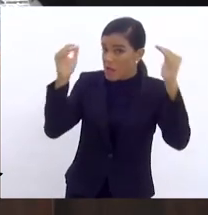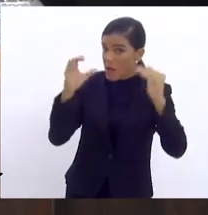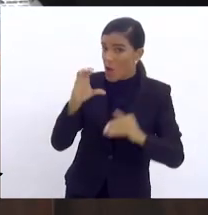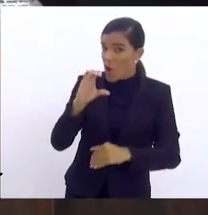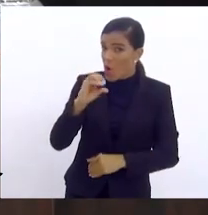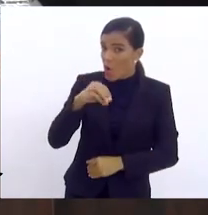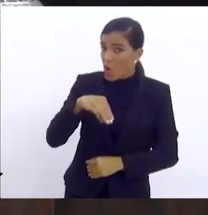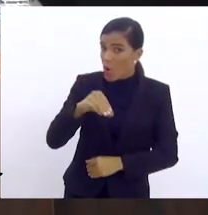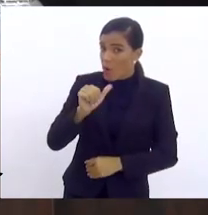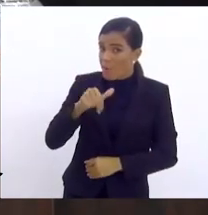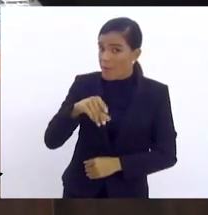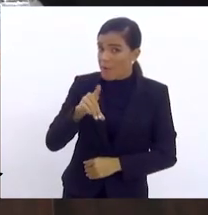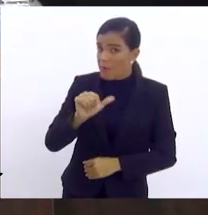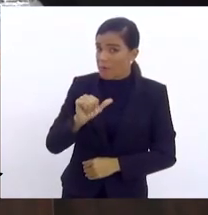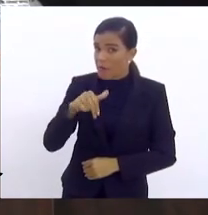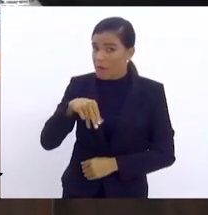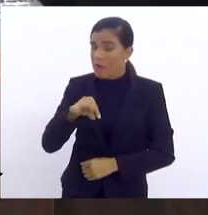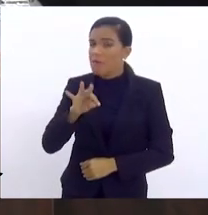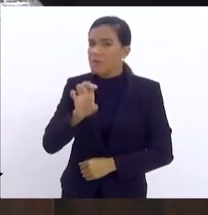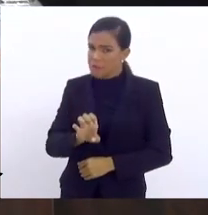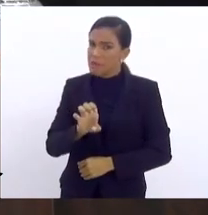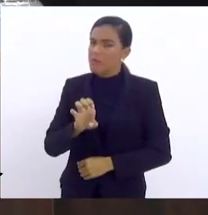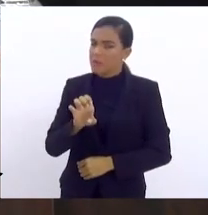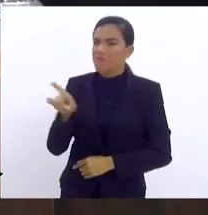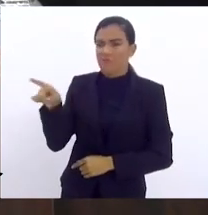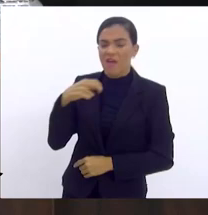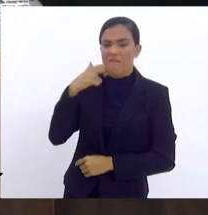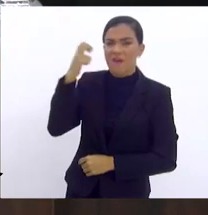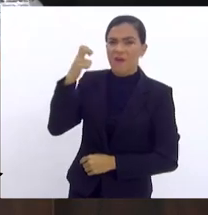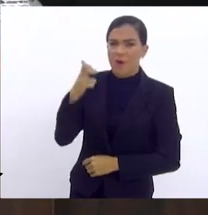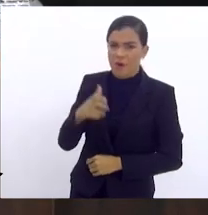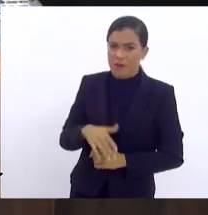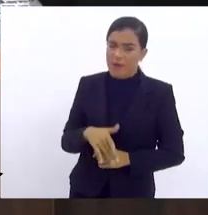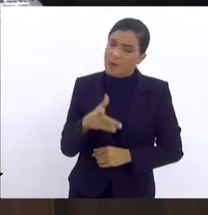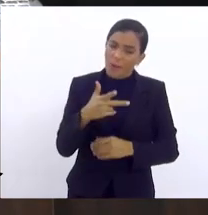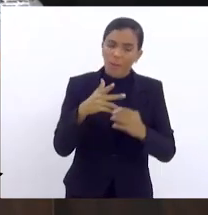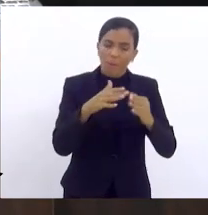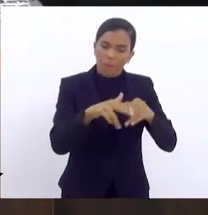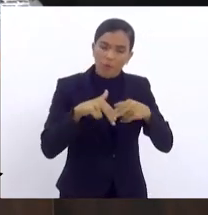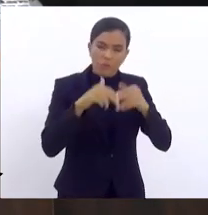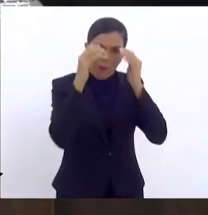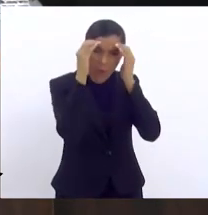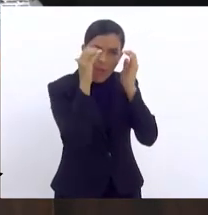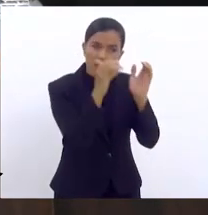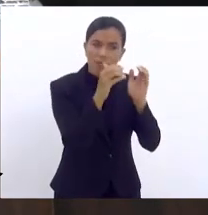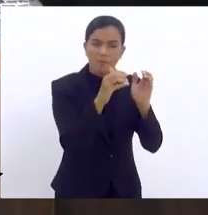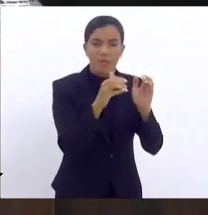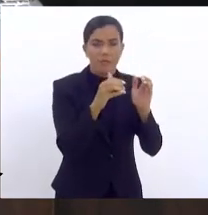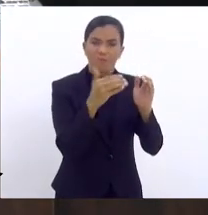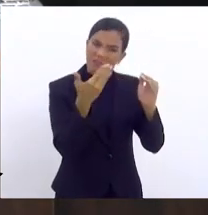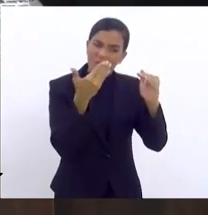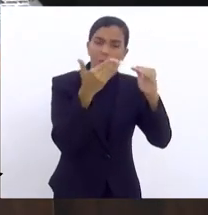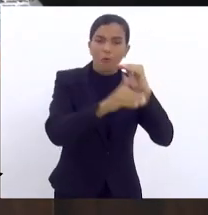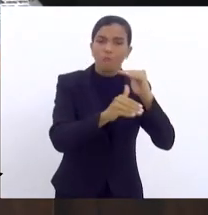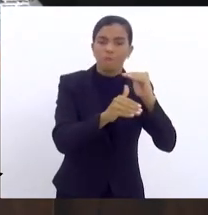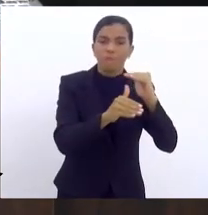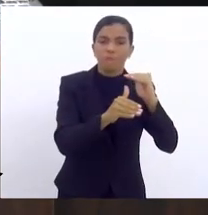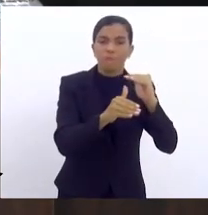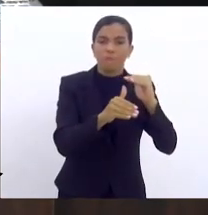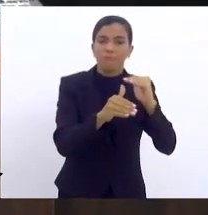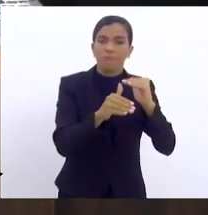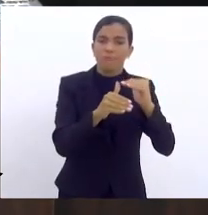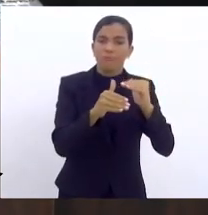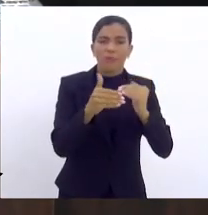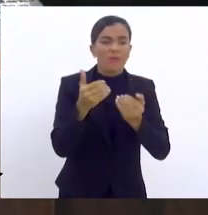vai passar vergonha Então vou dividir do Senhor Com muito respeito o carinho que eu tenho pelo senhor mas eu vou divergir as viaturas estão